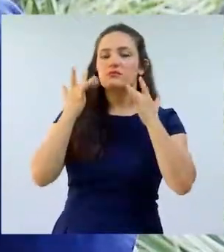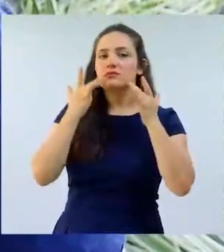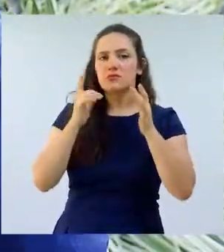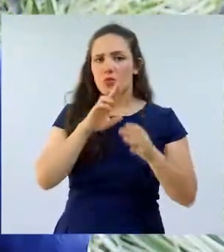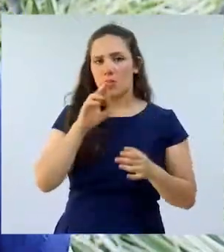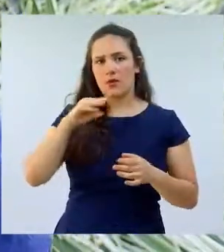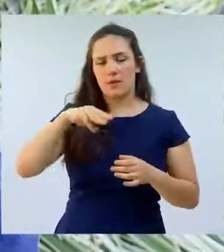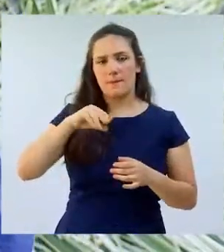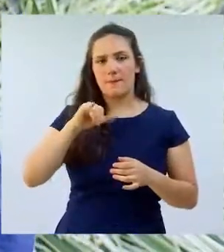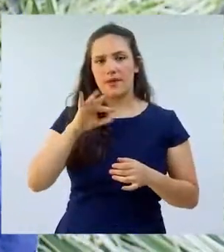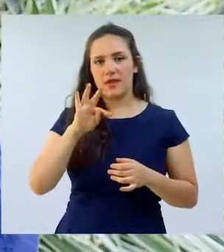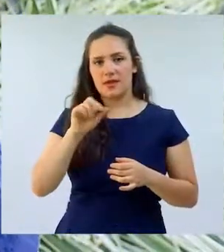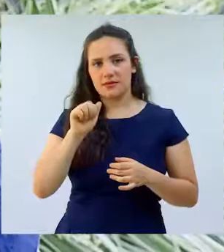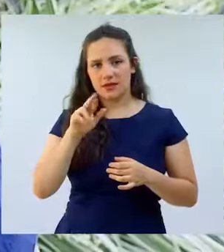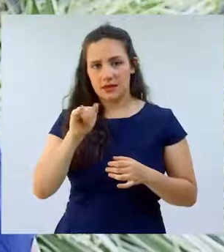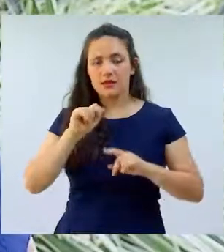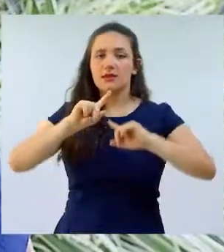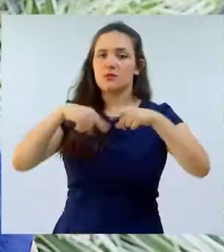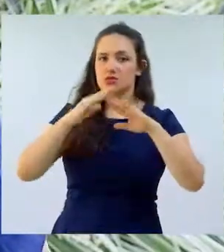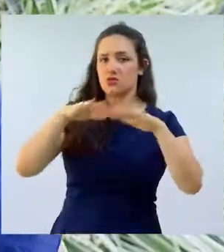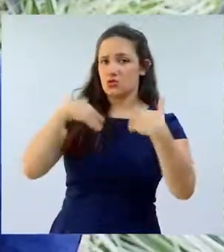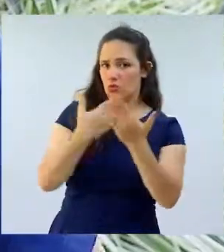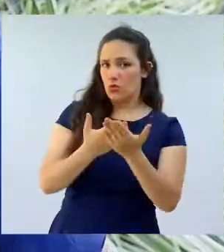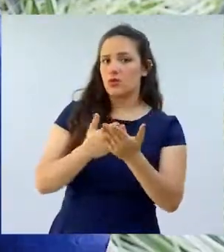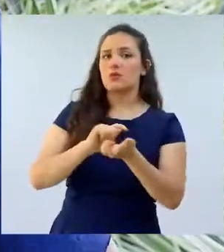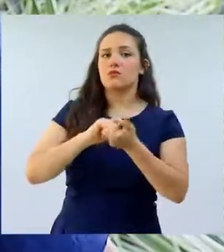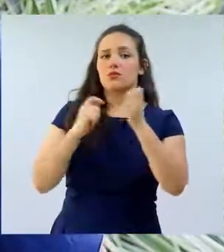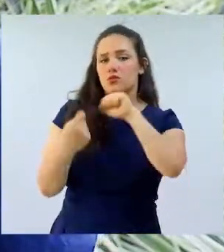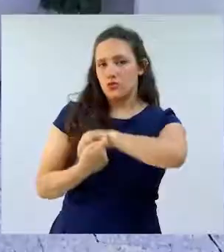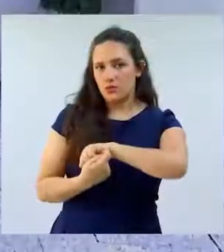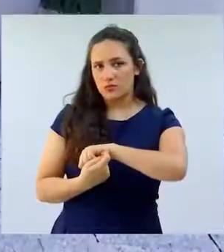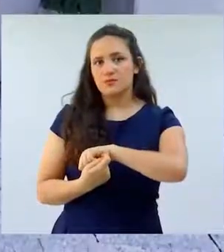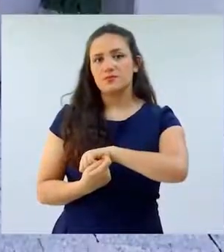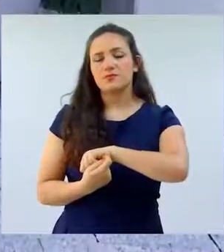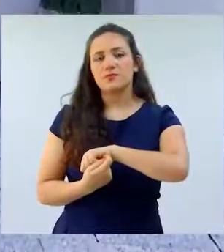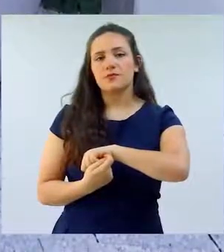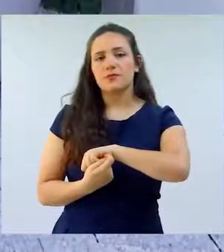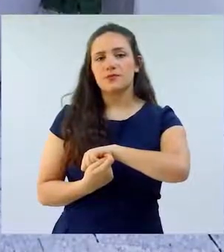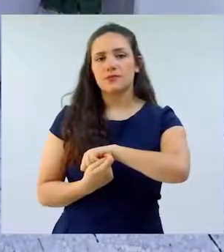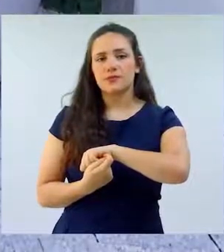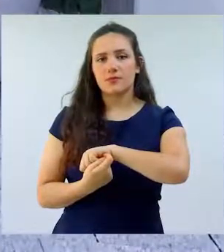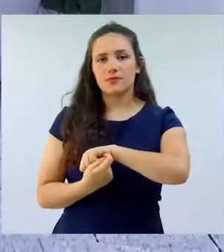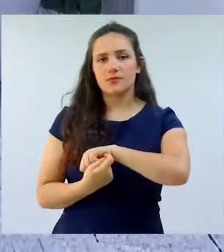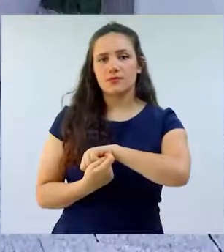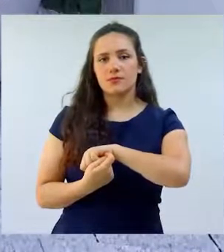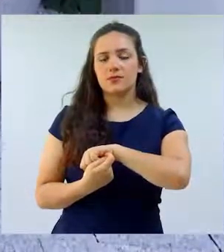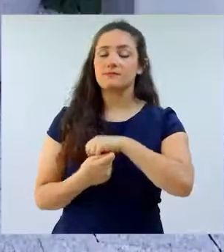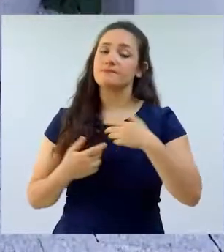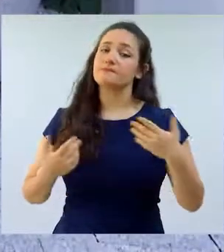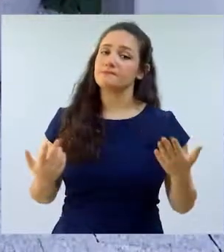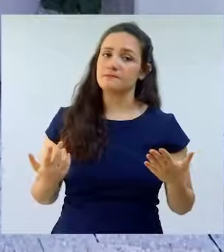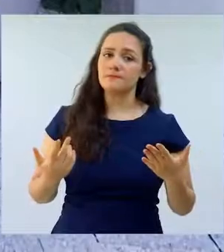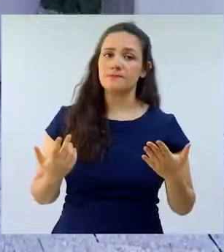Aldeia. Esse grupo de teatro virou a Escola de Artes Mitaí da Aldeia, né?